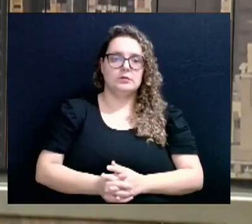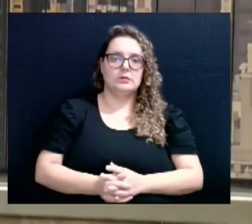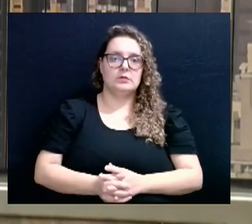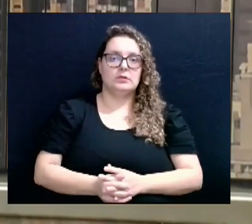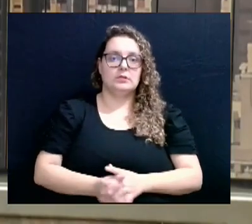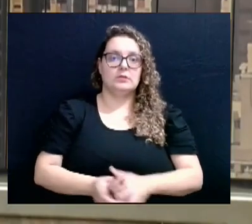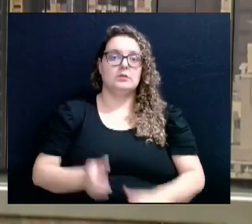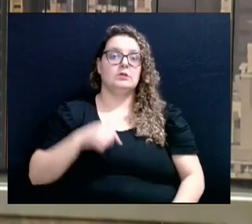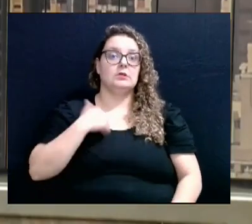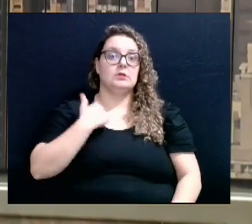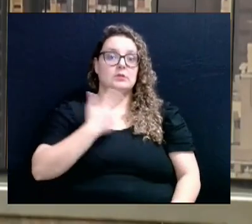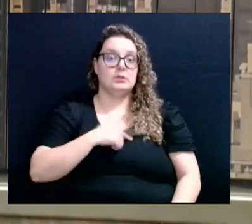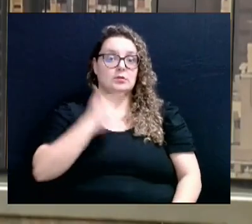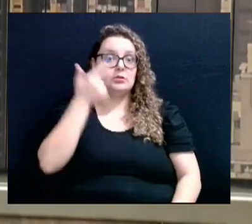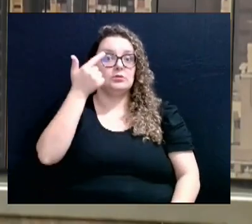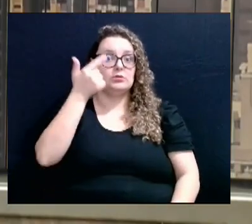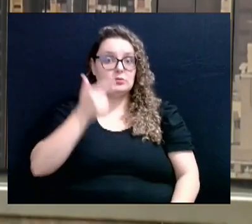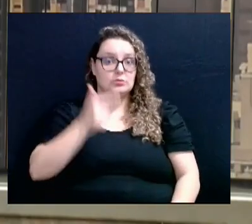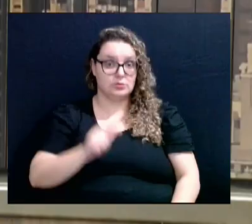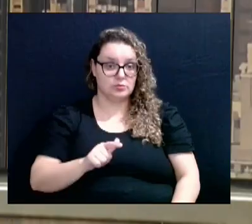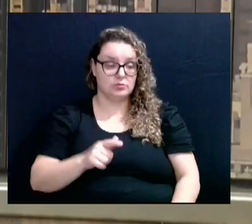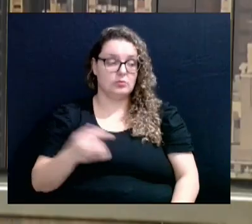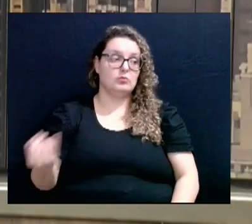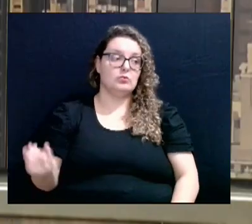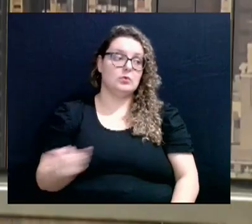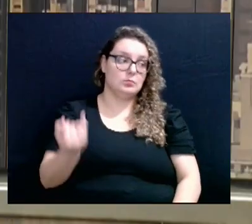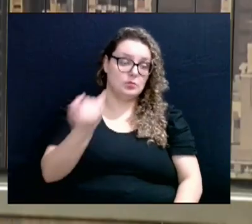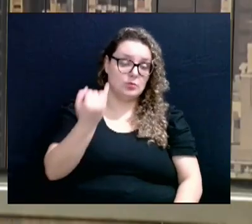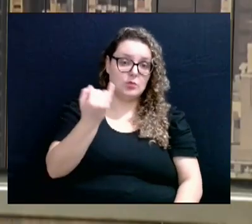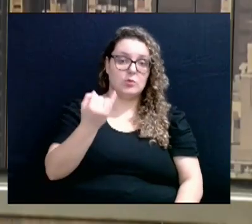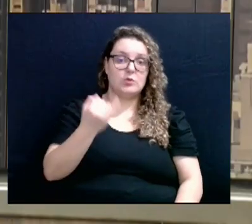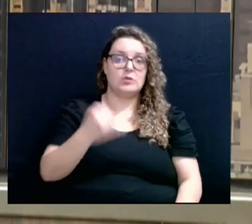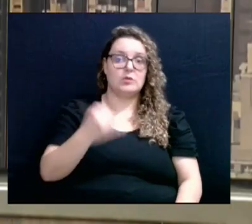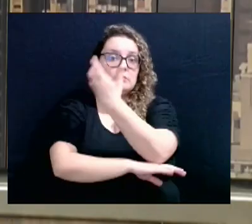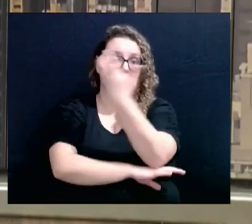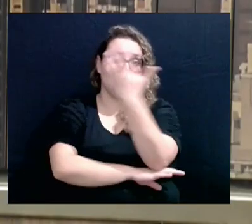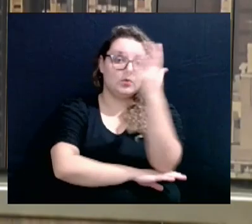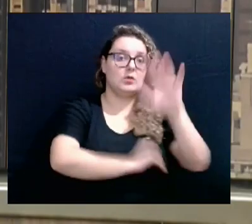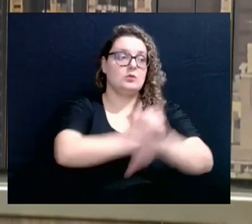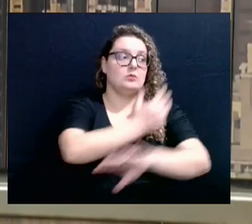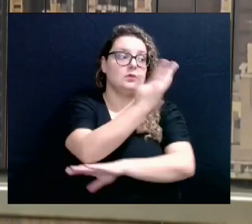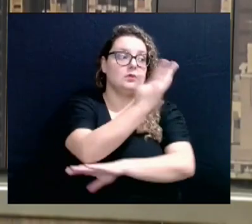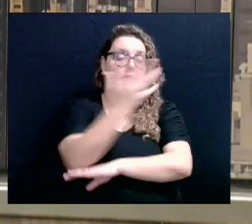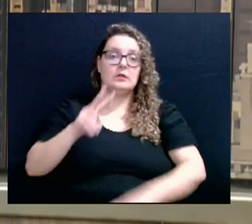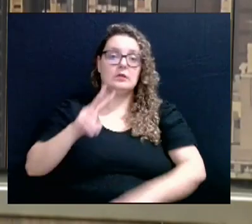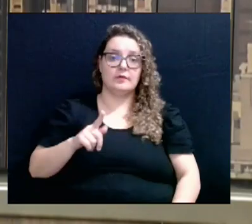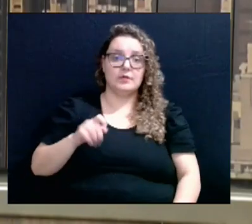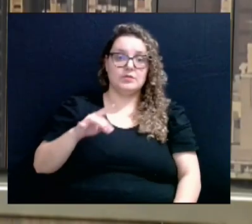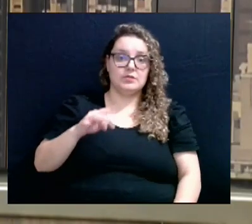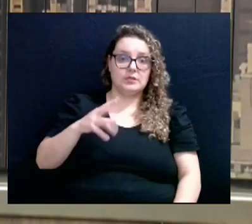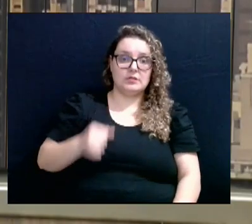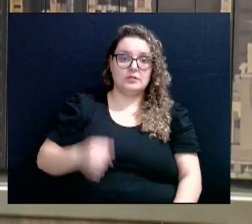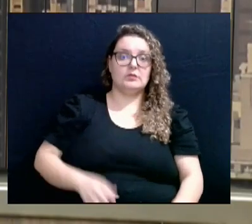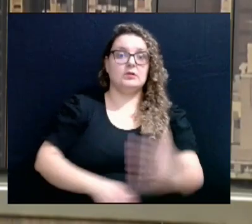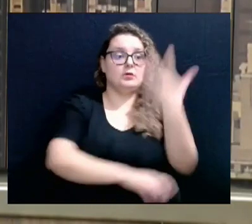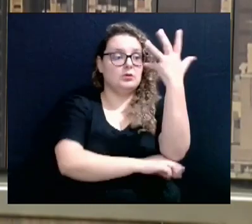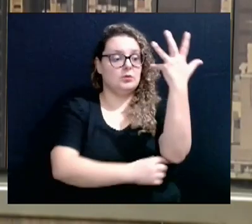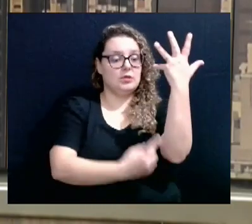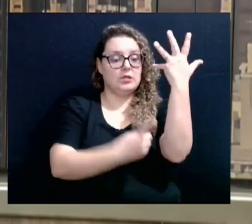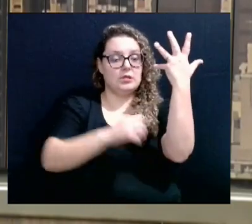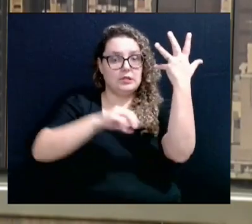uma vez à questão da importância das árvores e da vegetação. Uma única árvore de 10 metros de copa